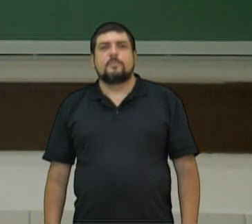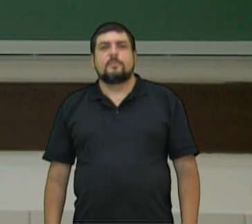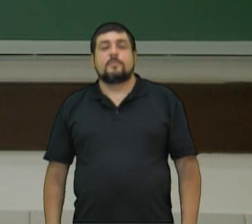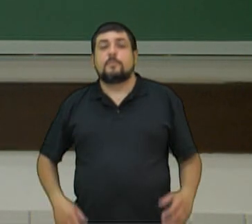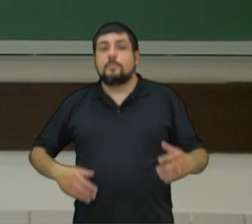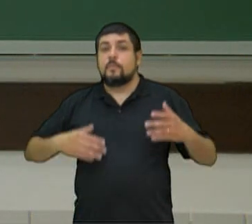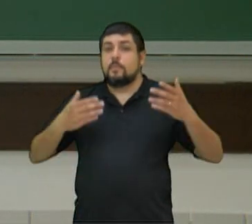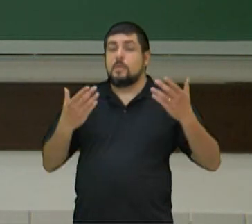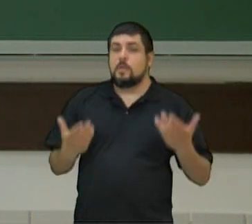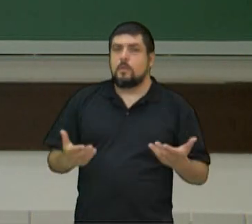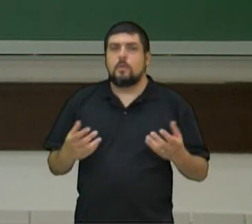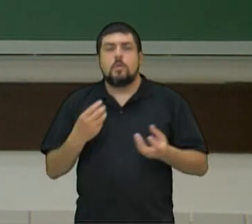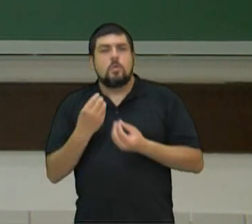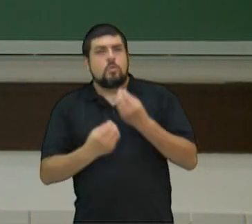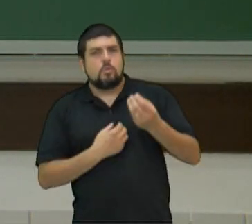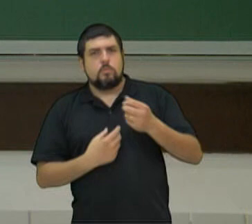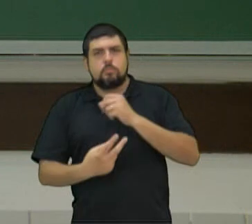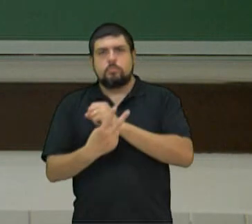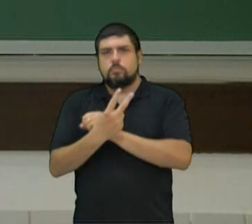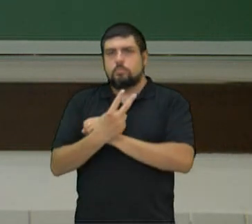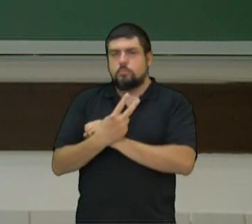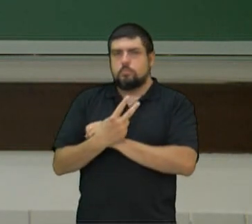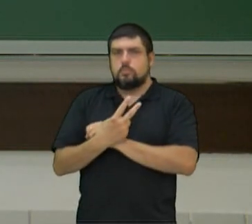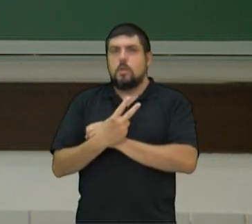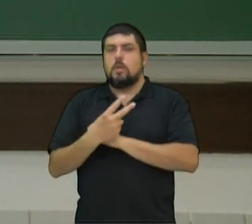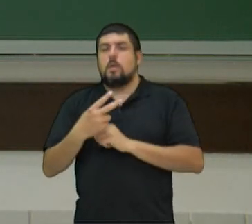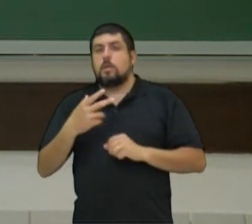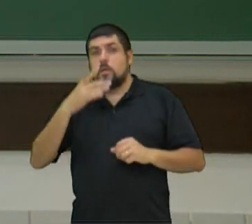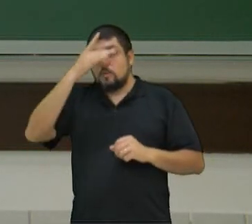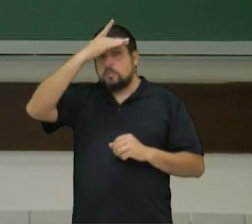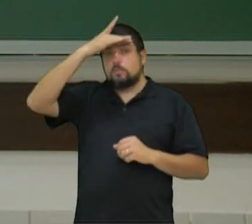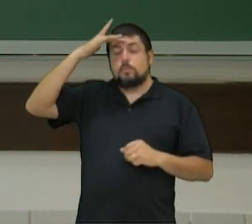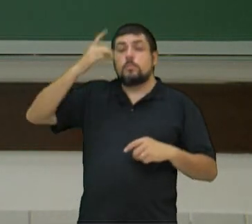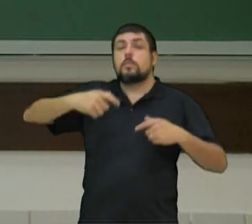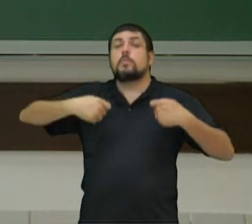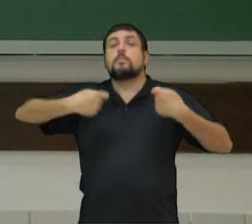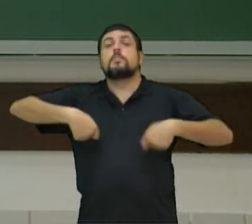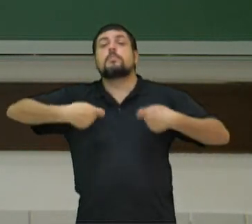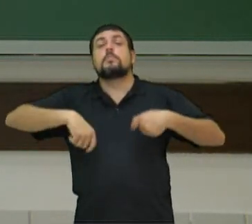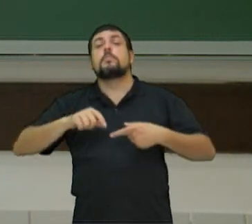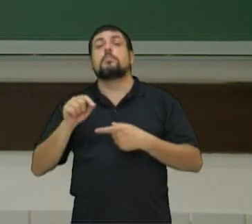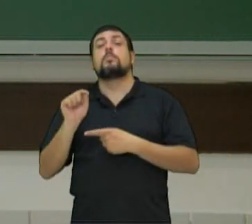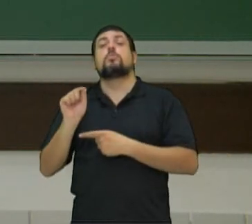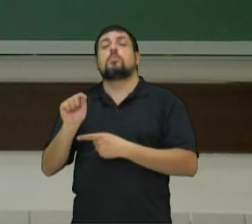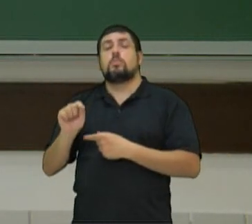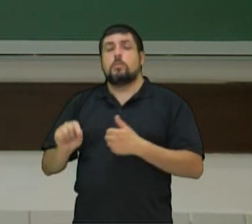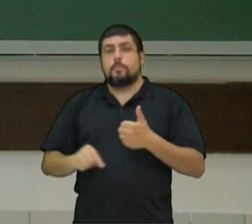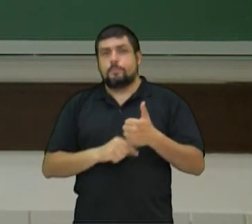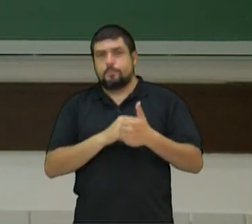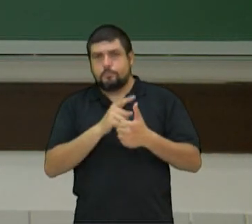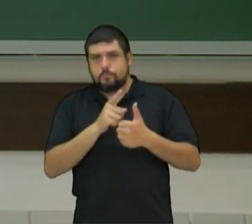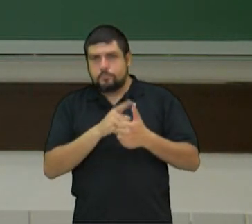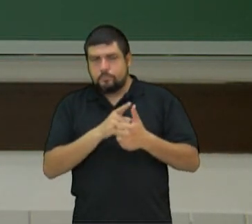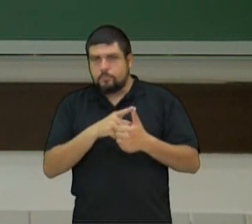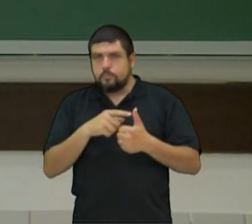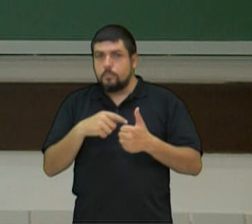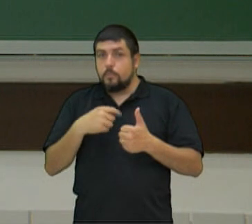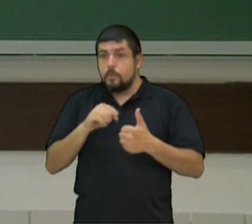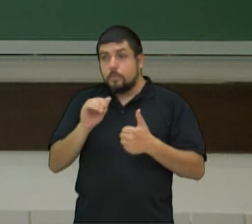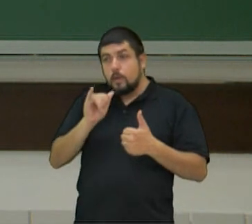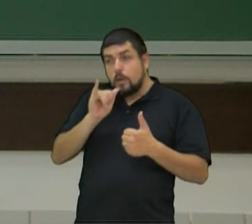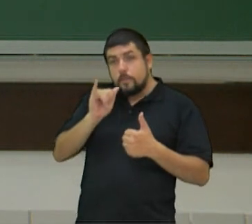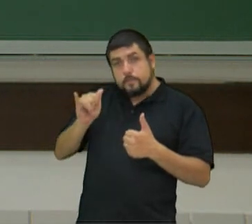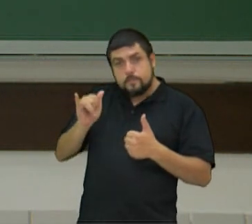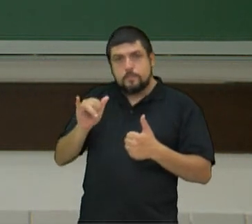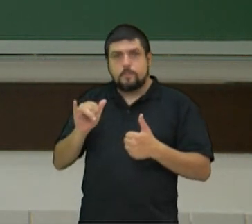Então, os cuidados que essa pessoa precisa ter, né, basicamente são informar, né, quando ela vai comer